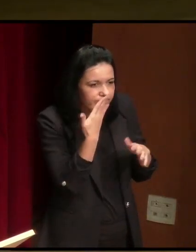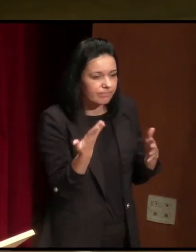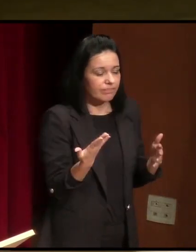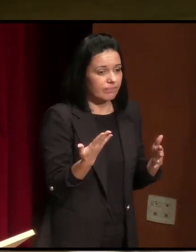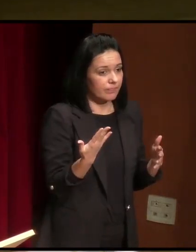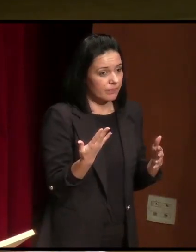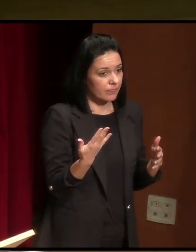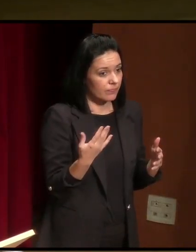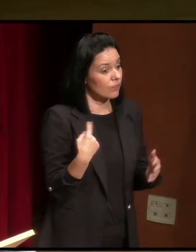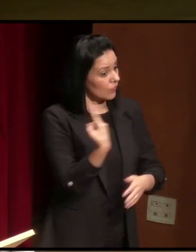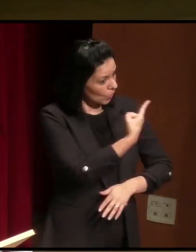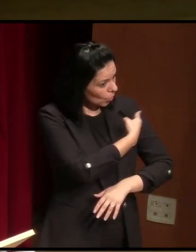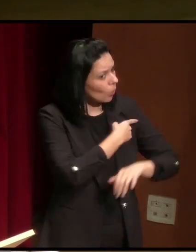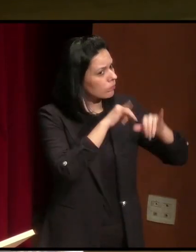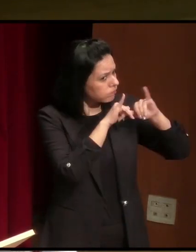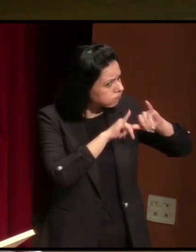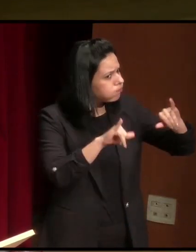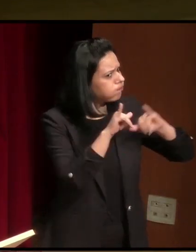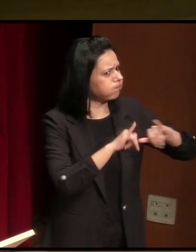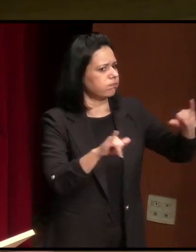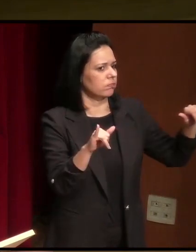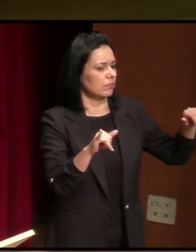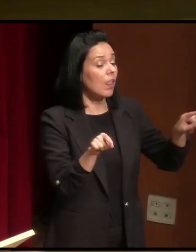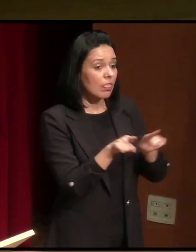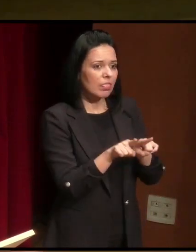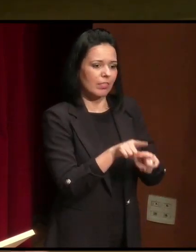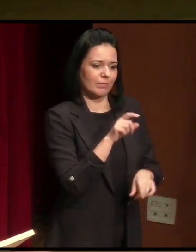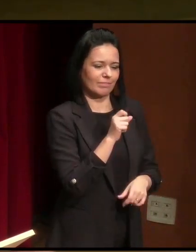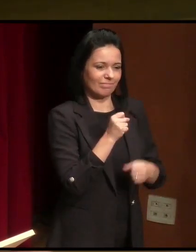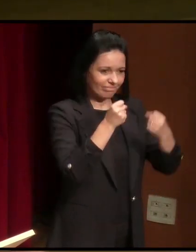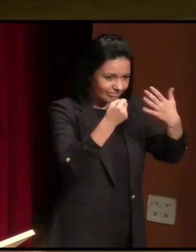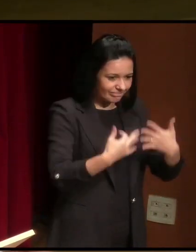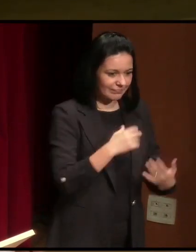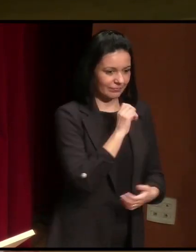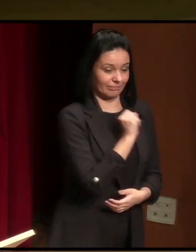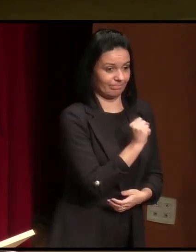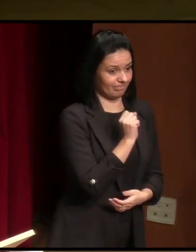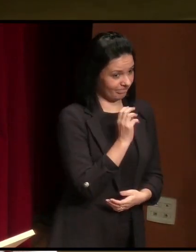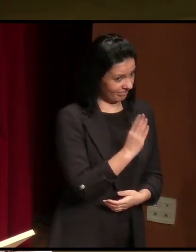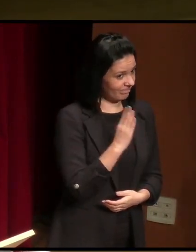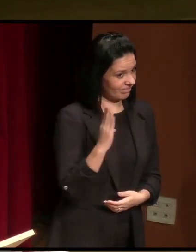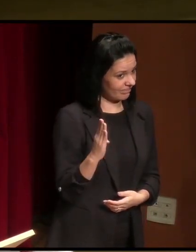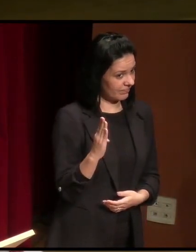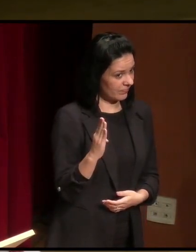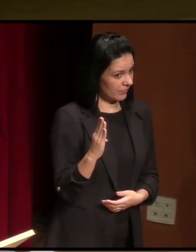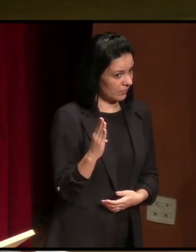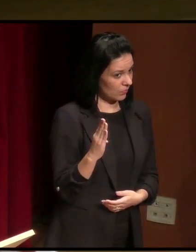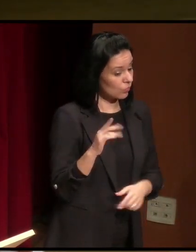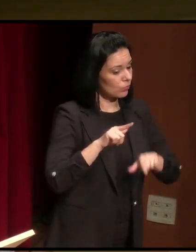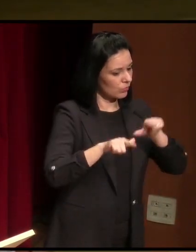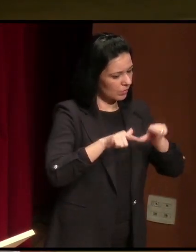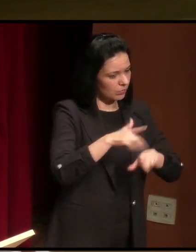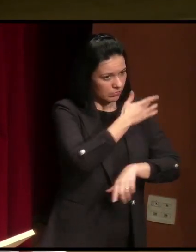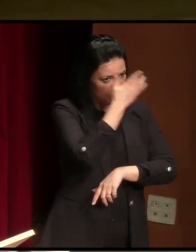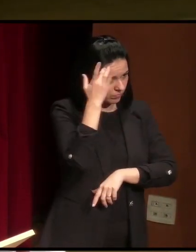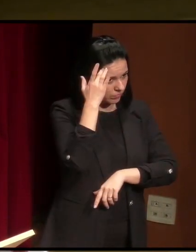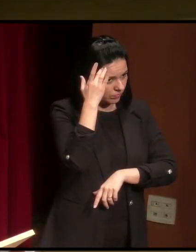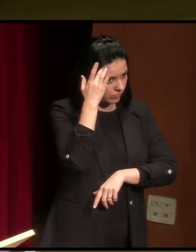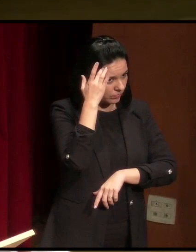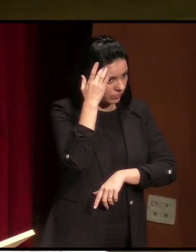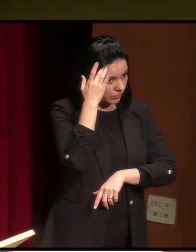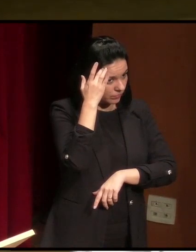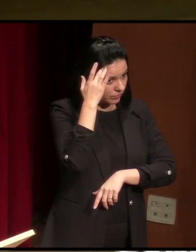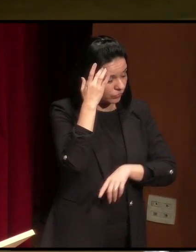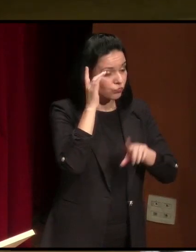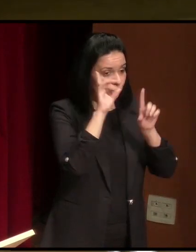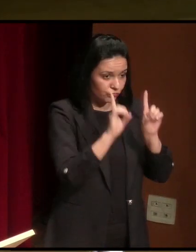da ajuda, da divulgação, para falar que a SBB trabalha com pessoas com deficiência visual, com